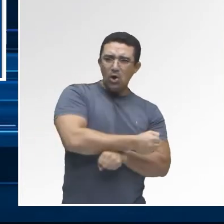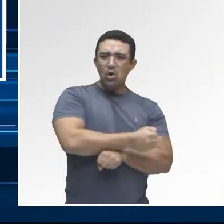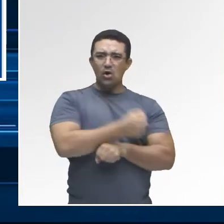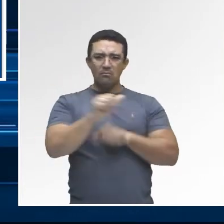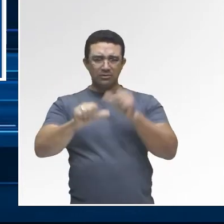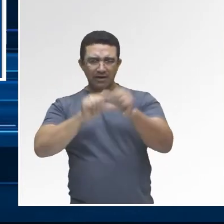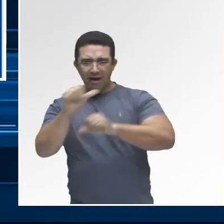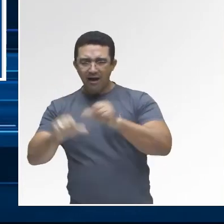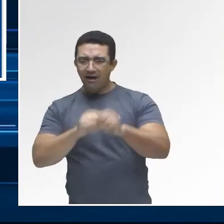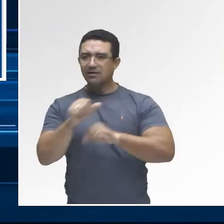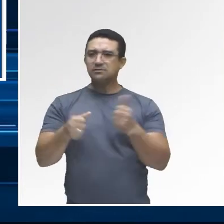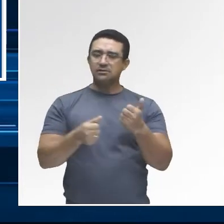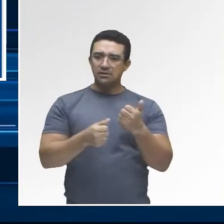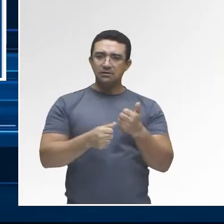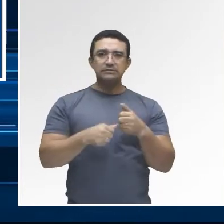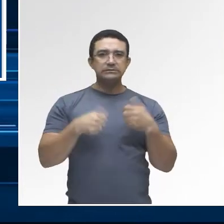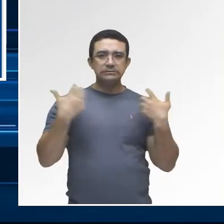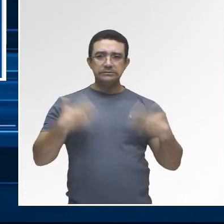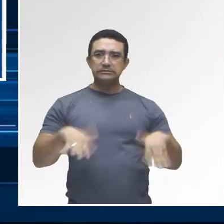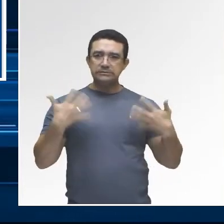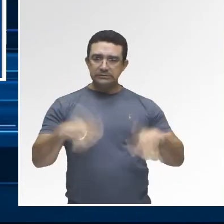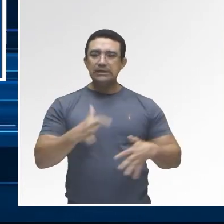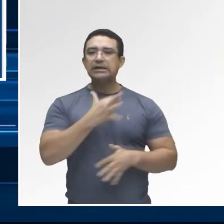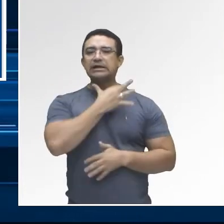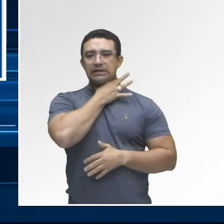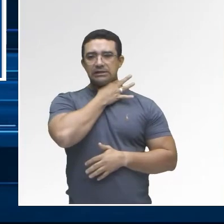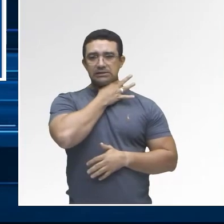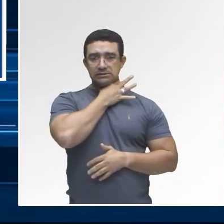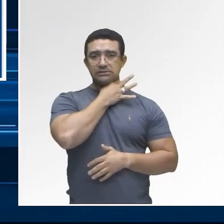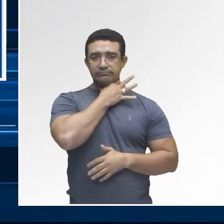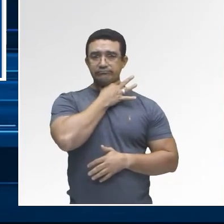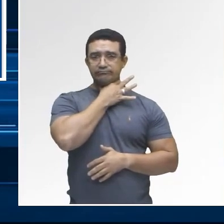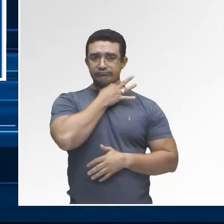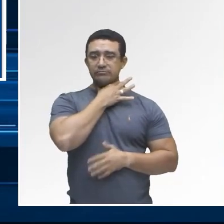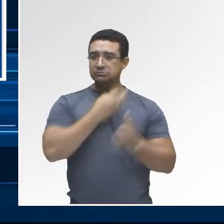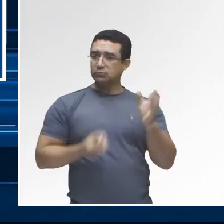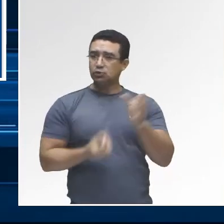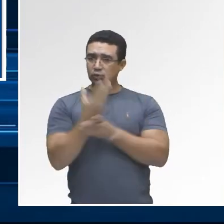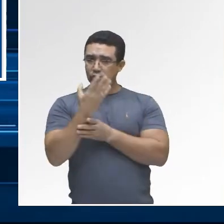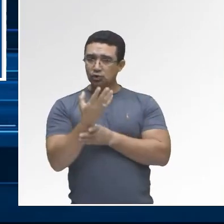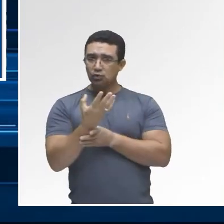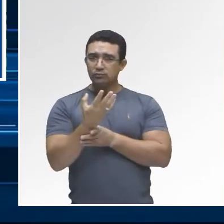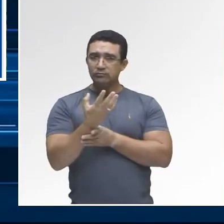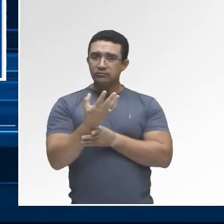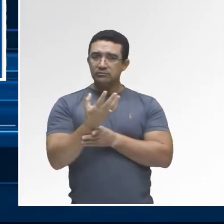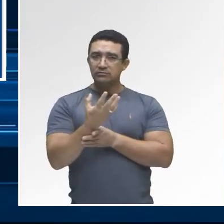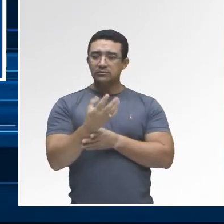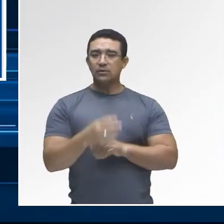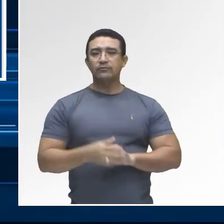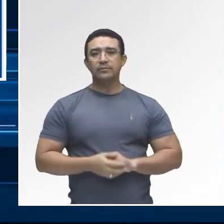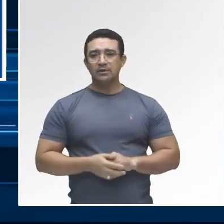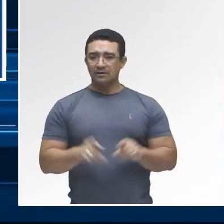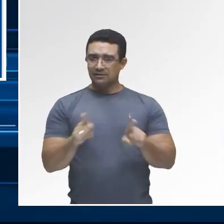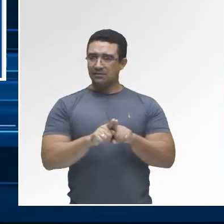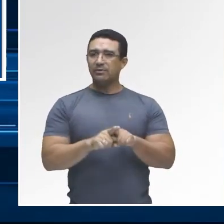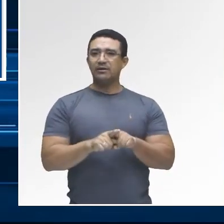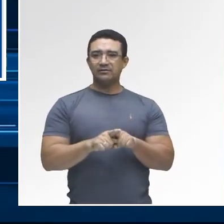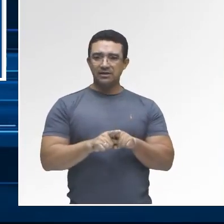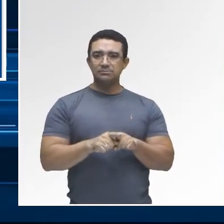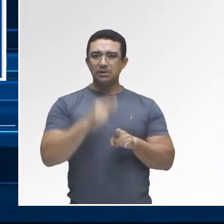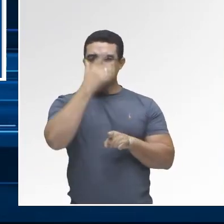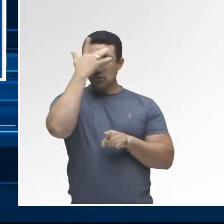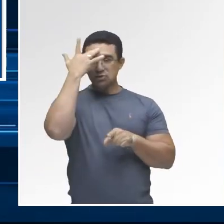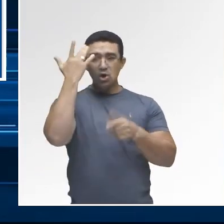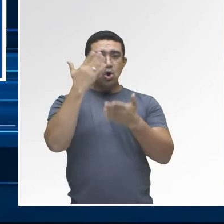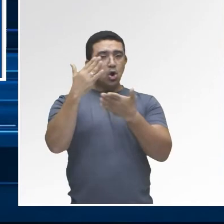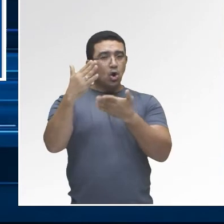falei que havia a possibilidade de se convocar uma ditadura nos casos dessa crise, né? Então, a ditadura vai ser convocada